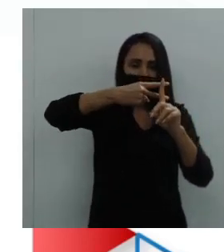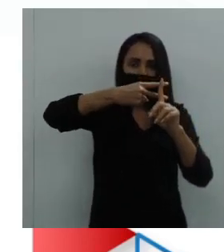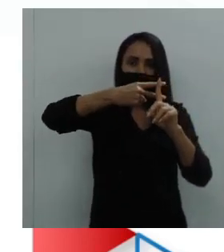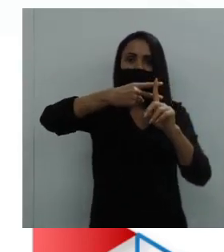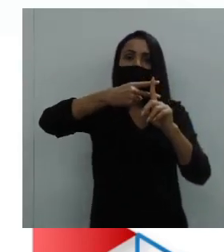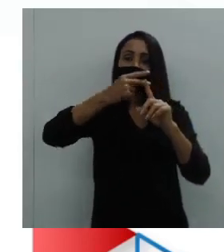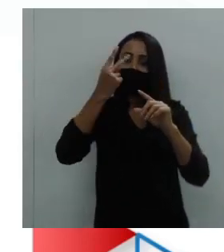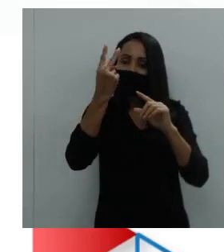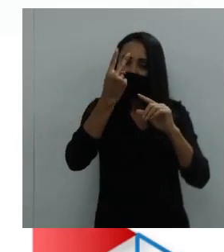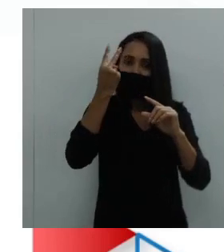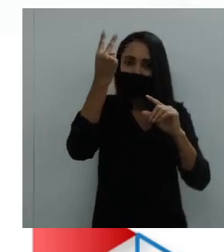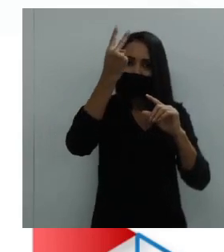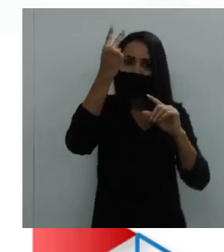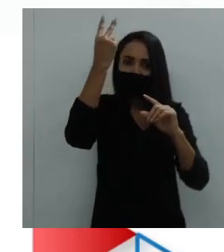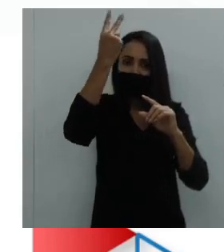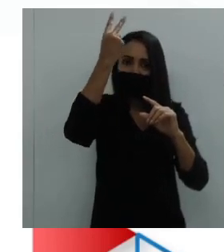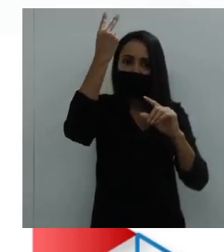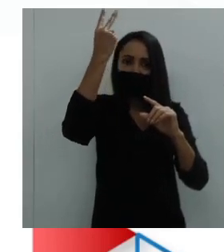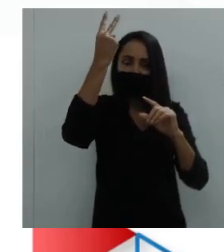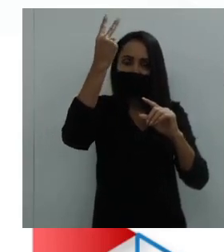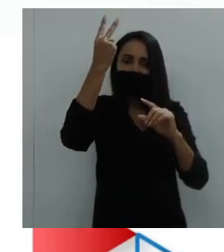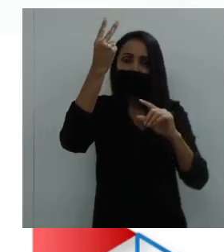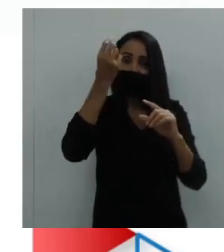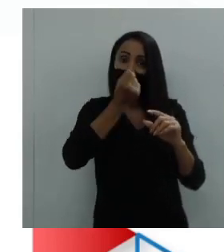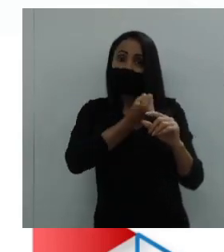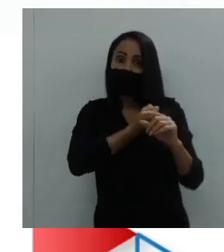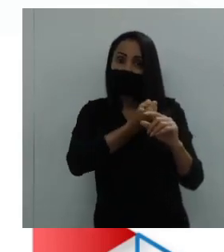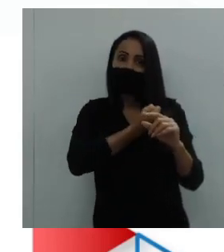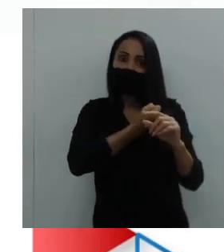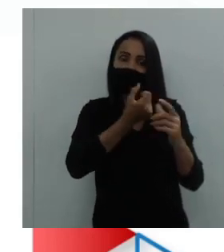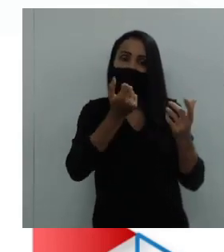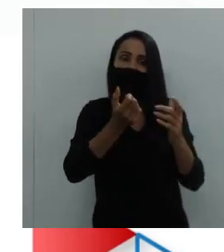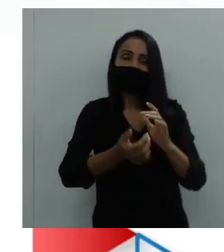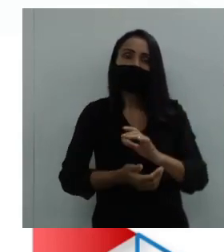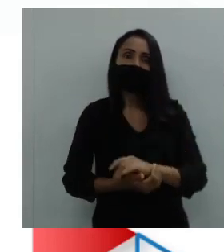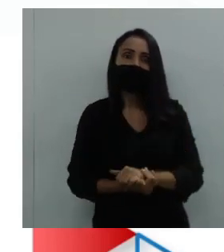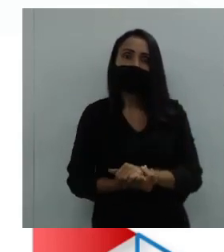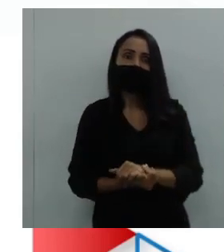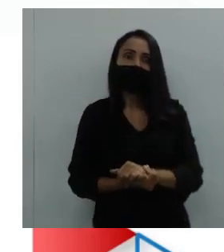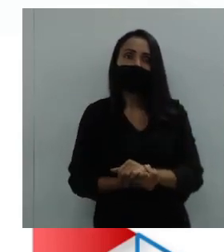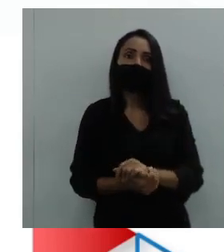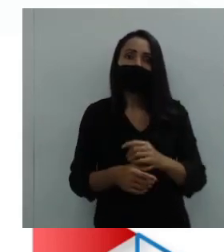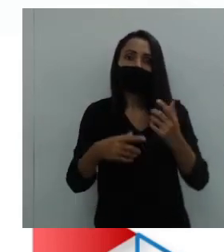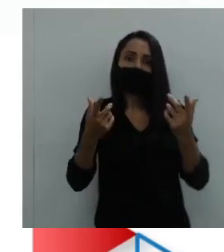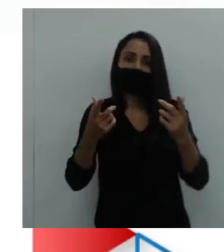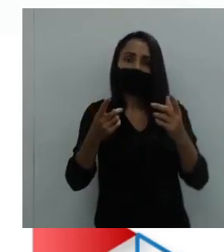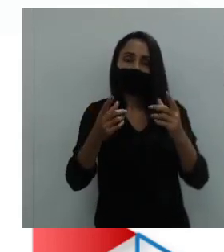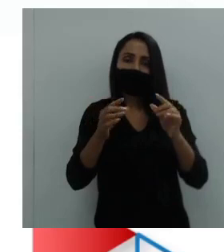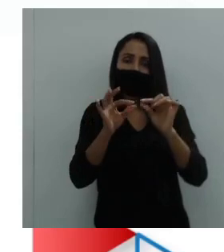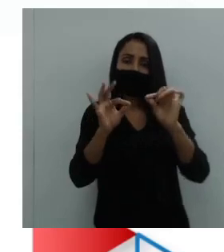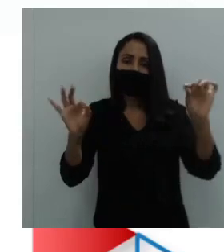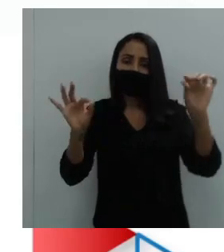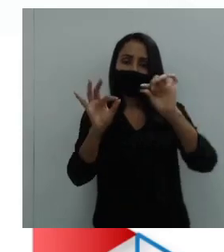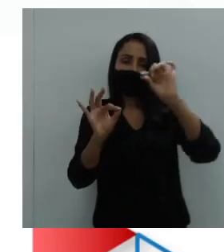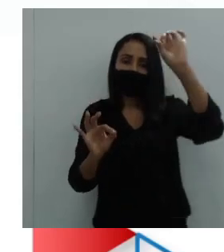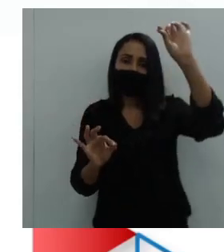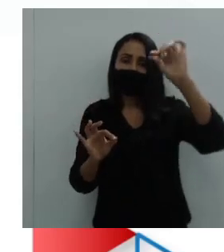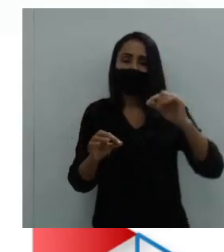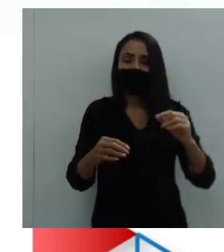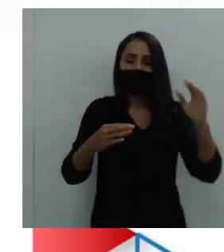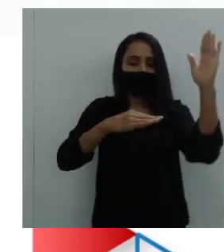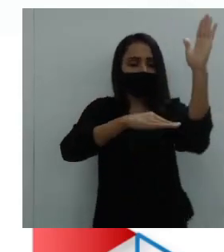os valores dos pares ordenados. Pares ordenados porque eu estou ordenando por posição. Primeiro